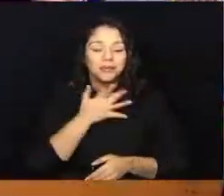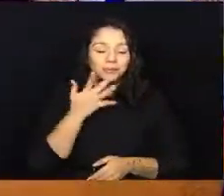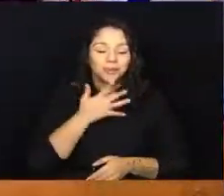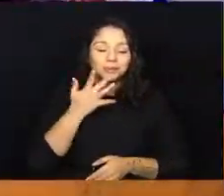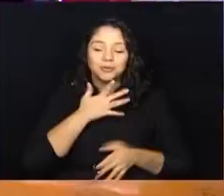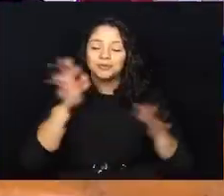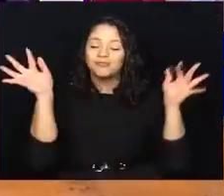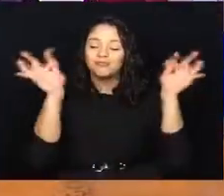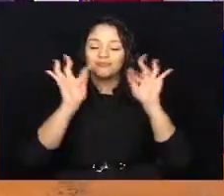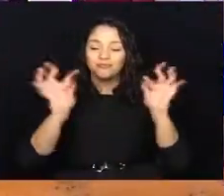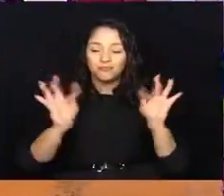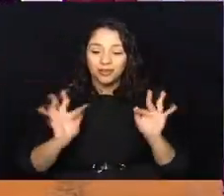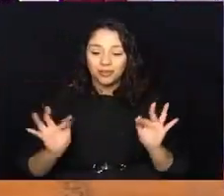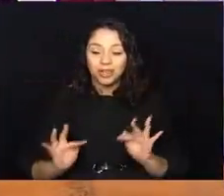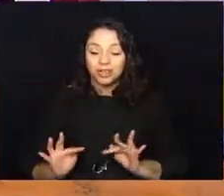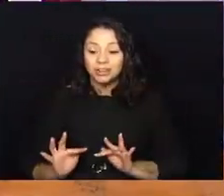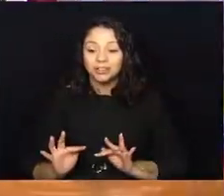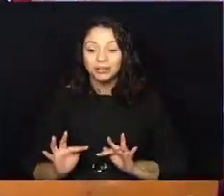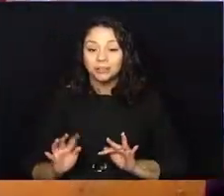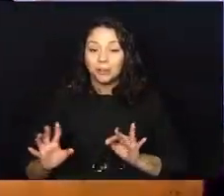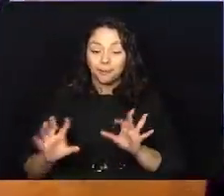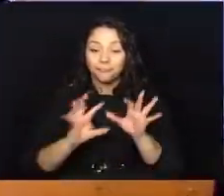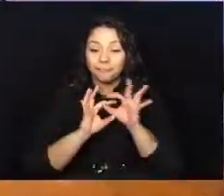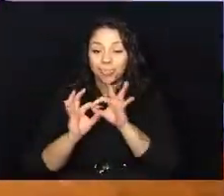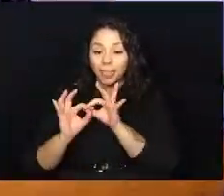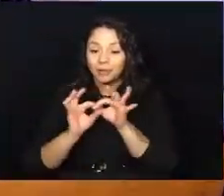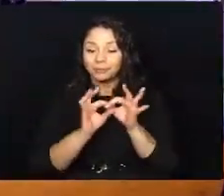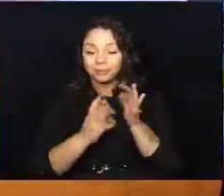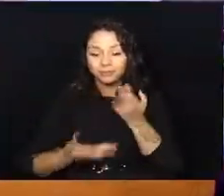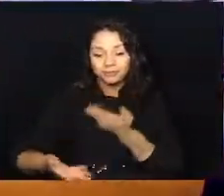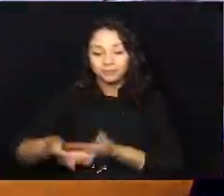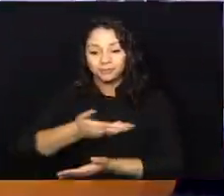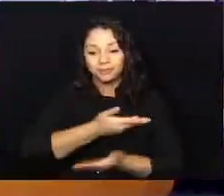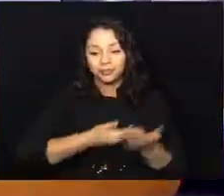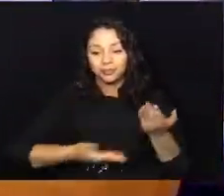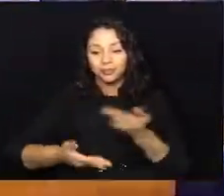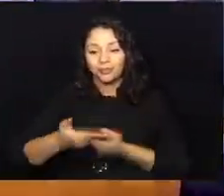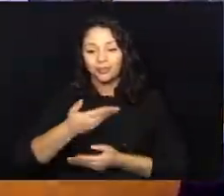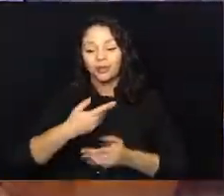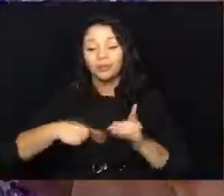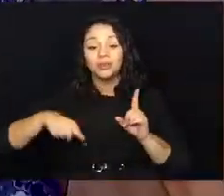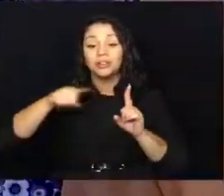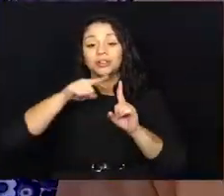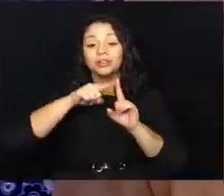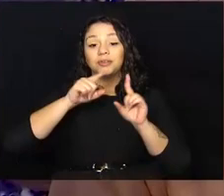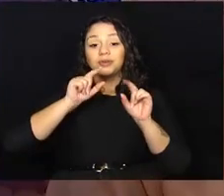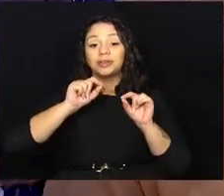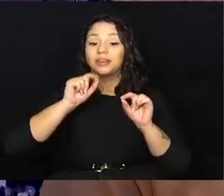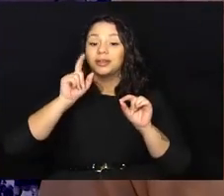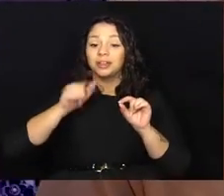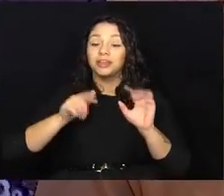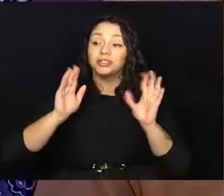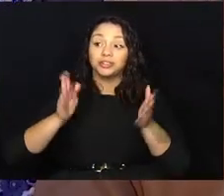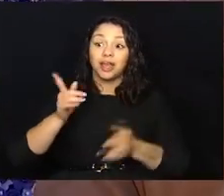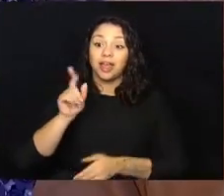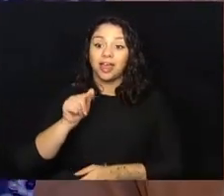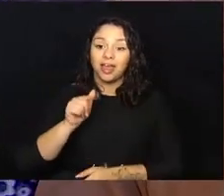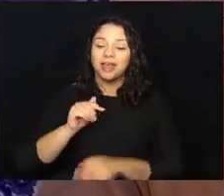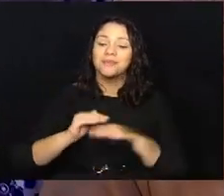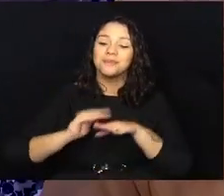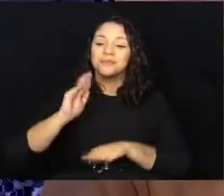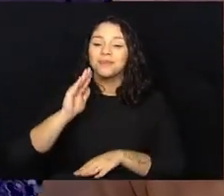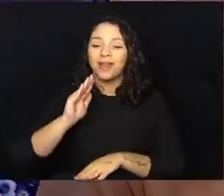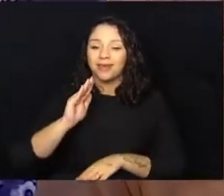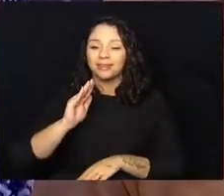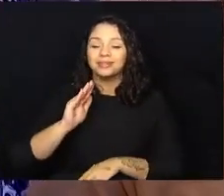leve, gostoso, feliz. É, integração e confraternização. Rumo a ser aquela que